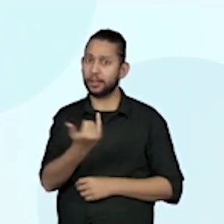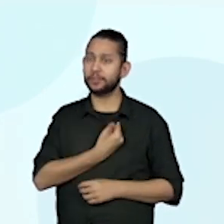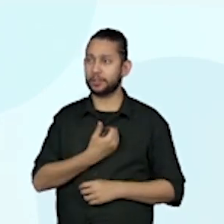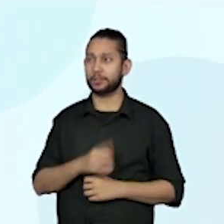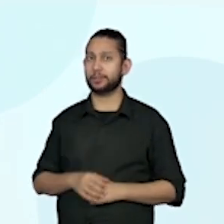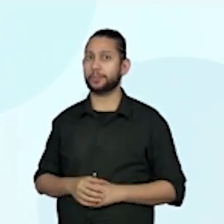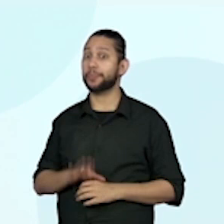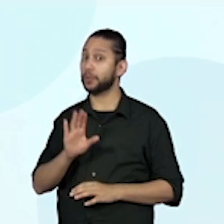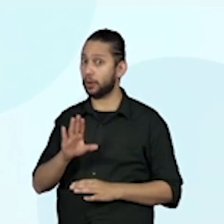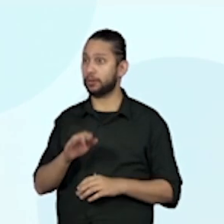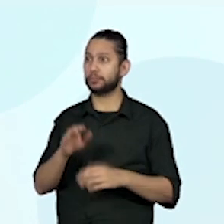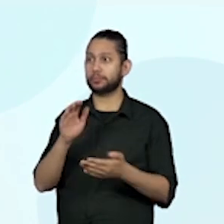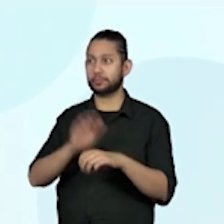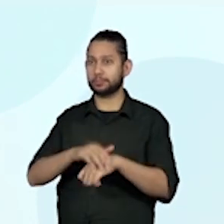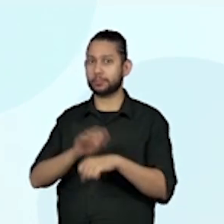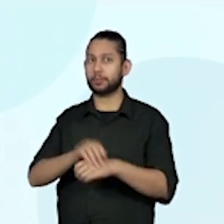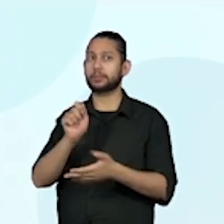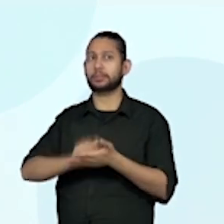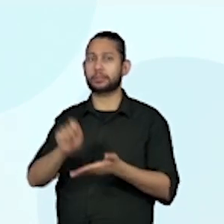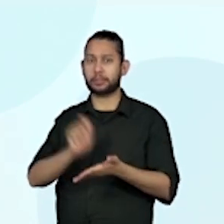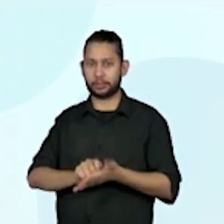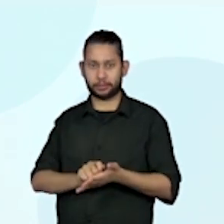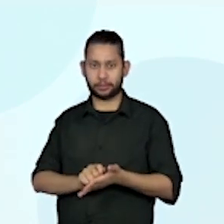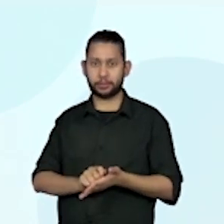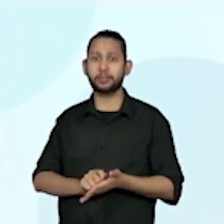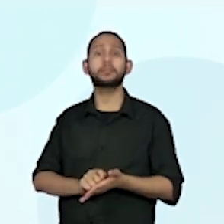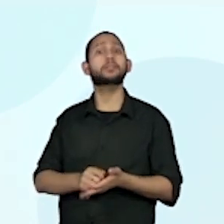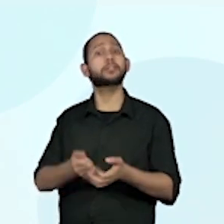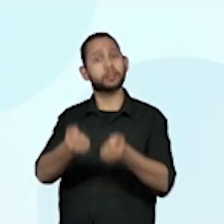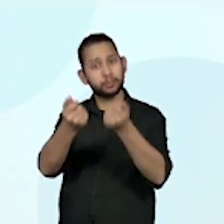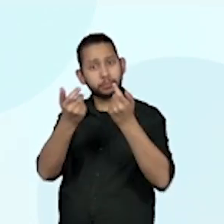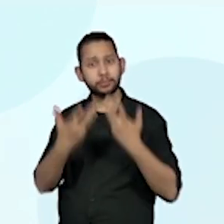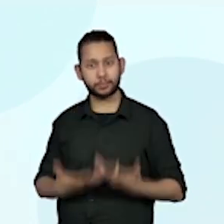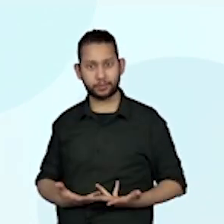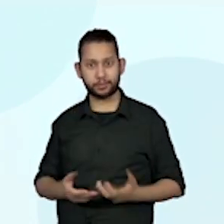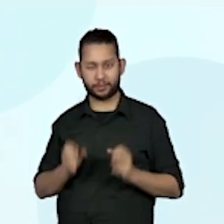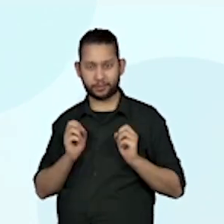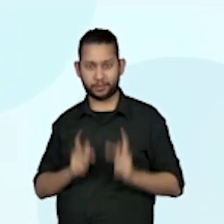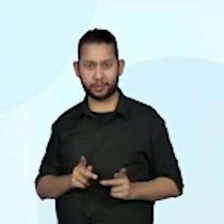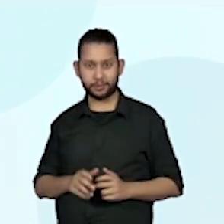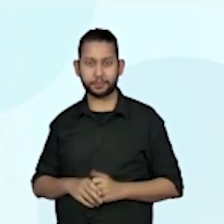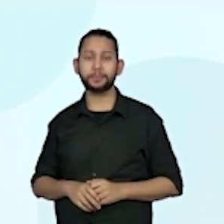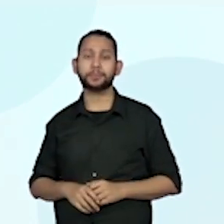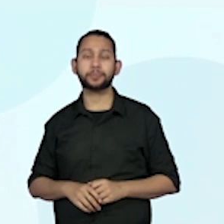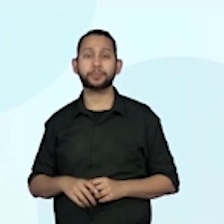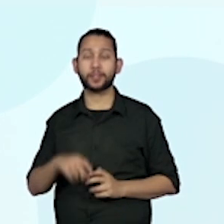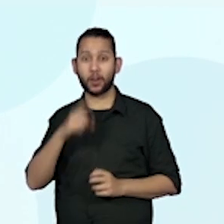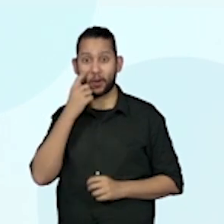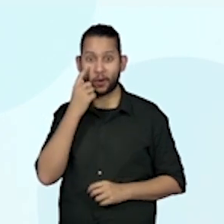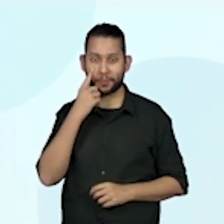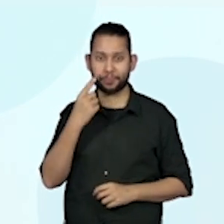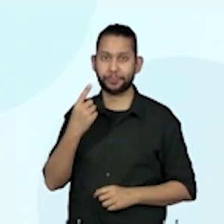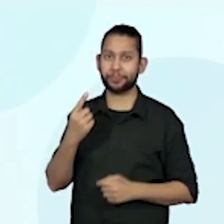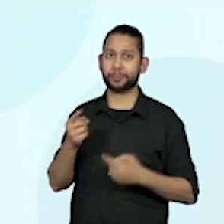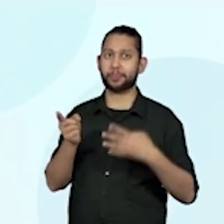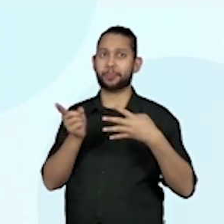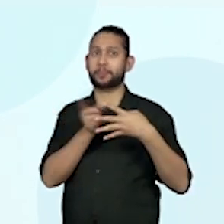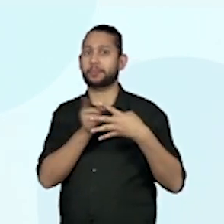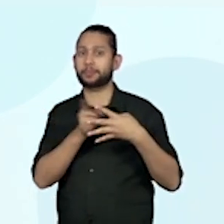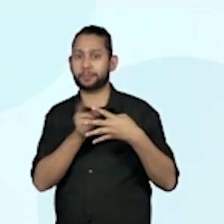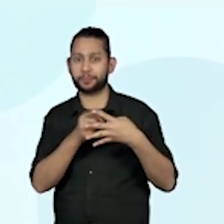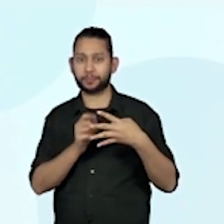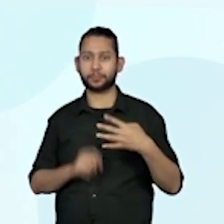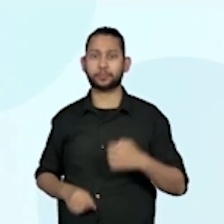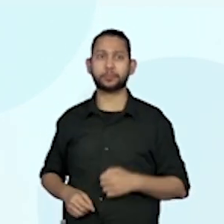ó, a partir da escrita por extenso, escreva a escrita fracionária. Então, aqui ó, na nossa primeira,